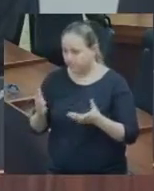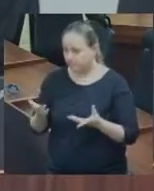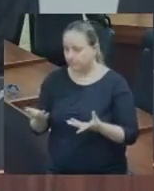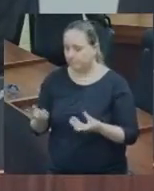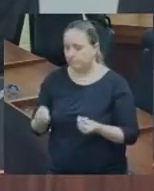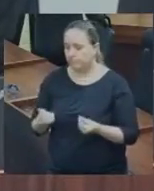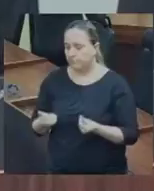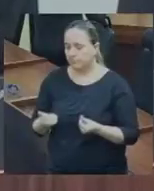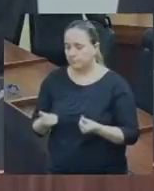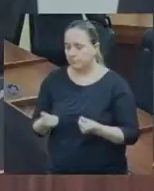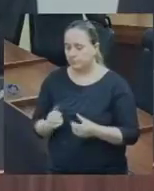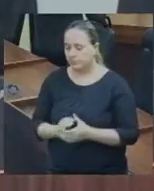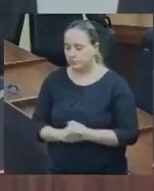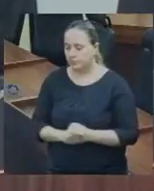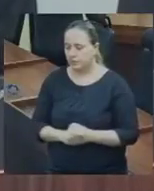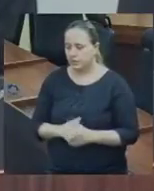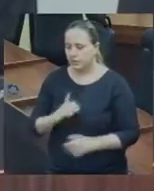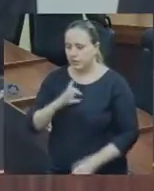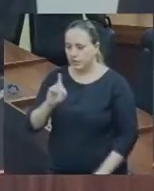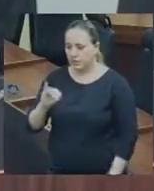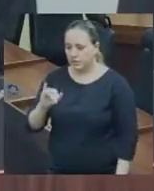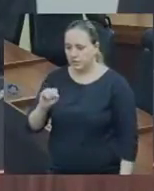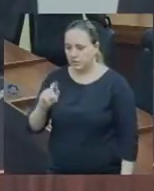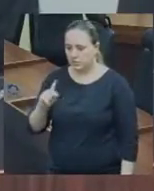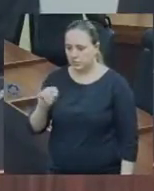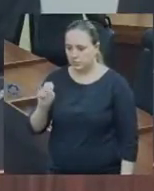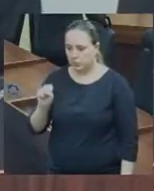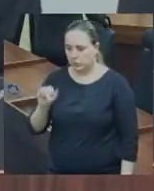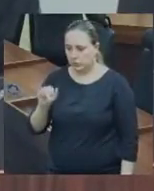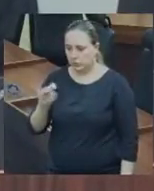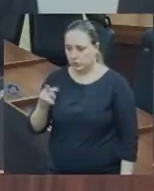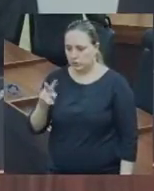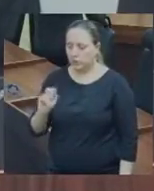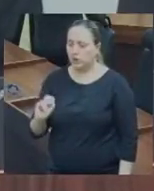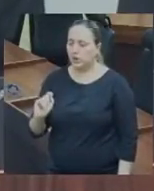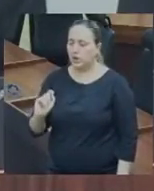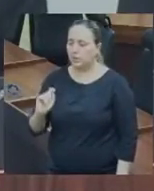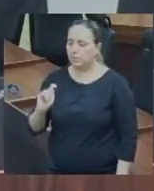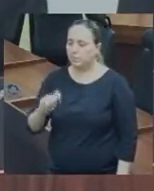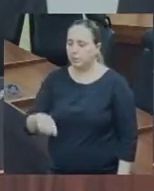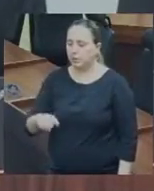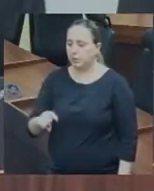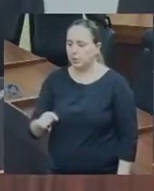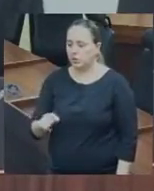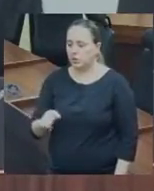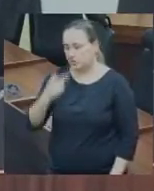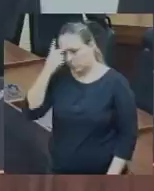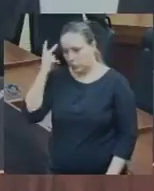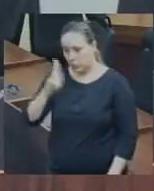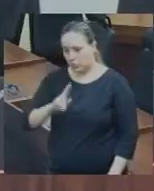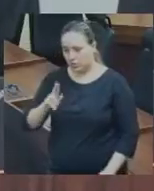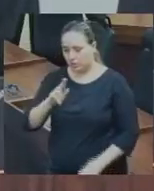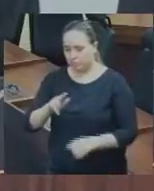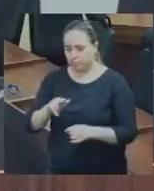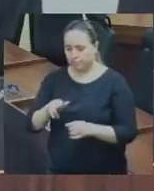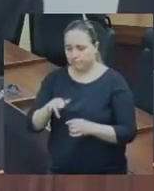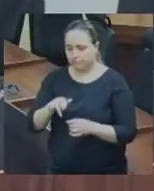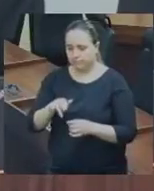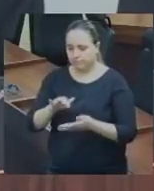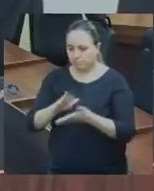um dispositivo que permite à pessoa com um só dedo teclar com eficiência o mouse é